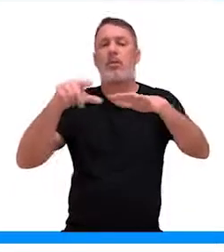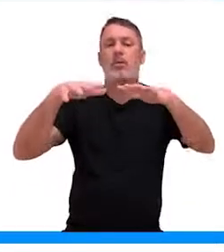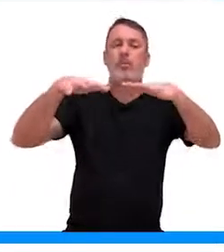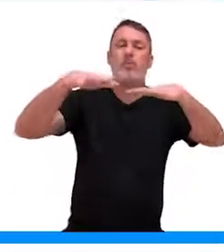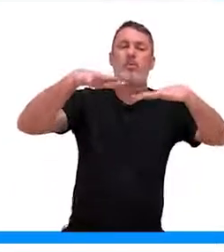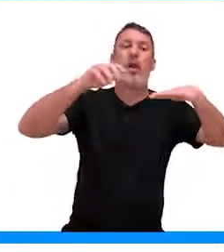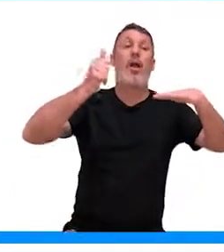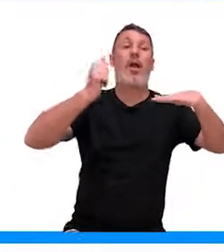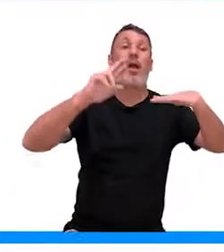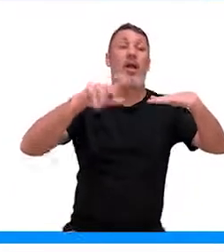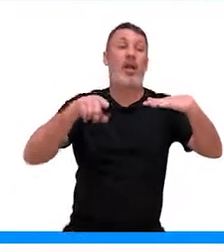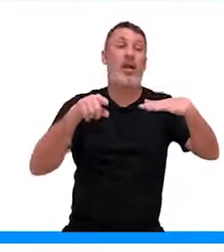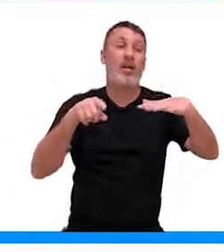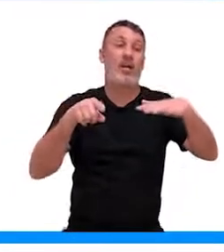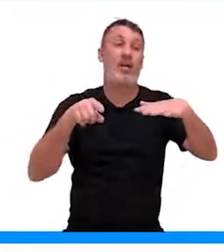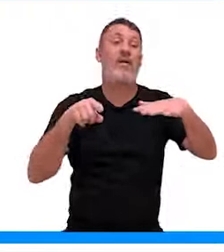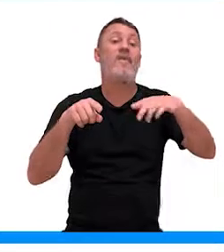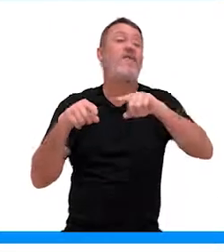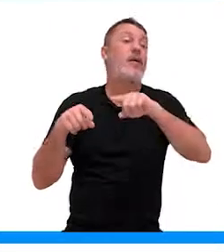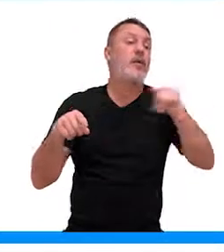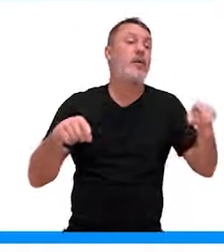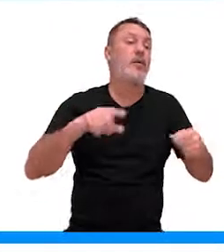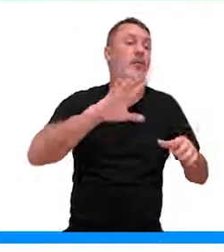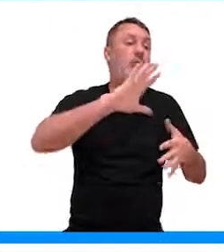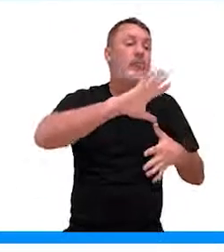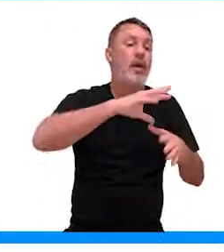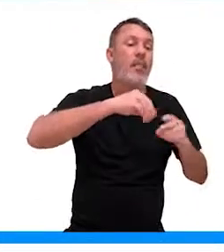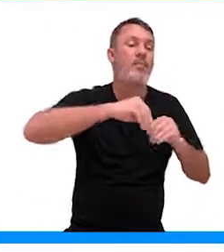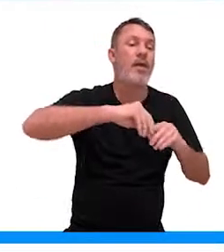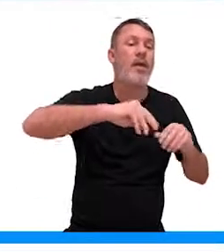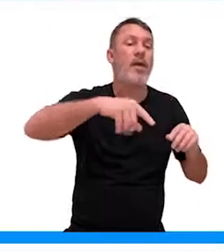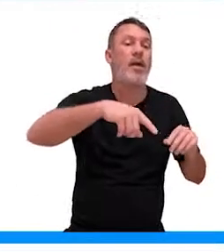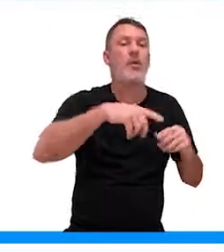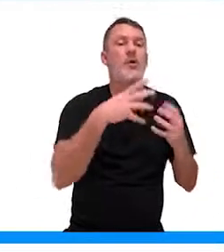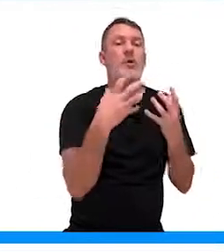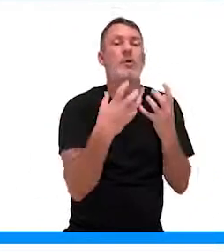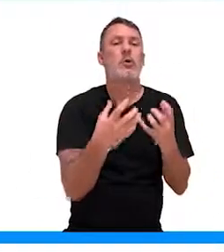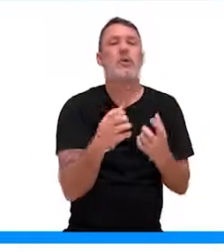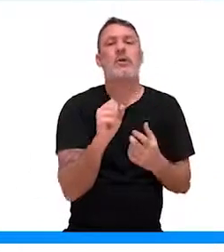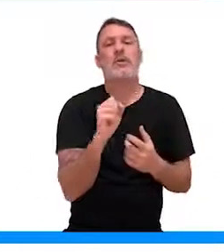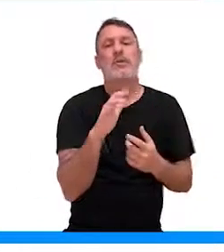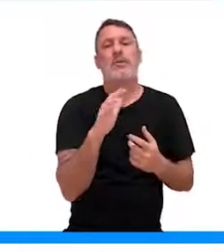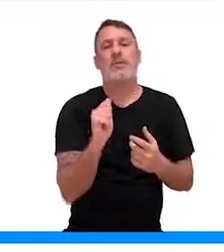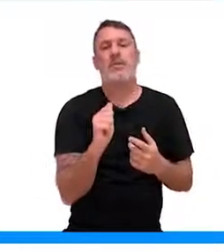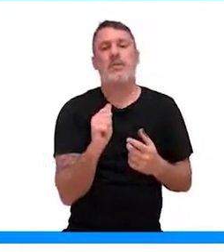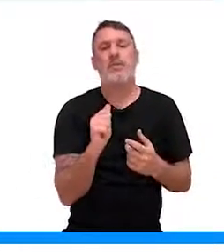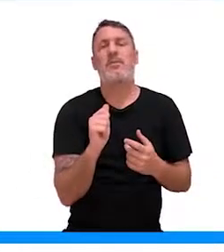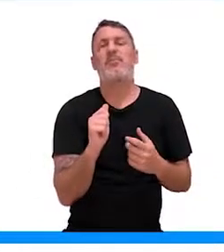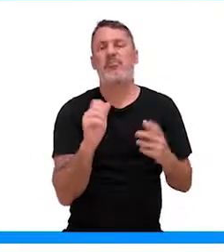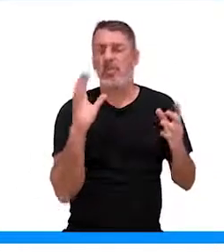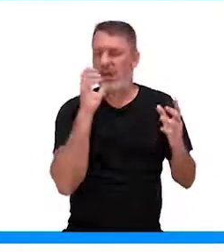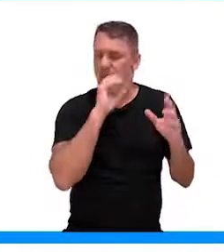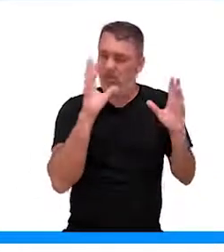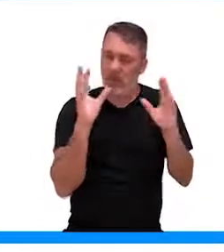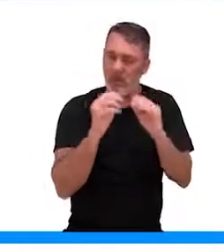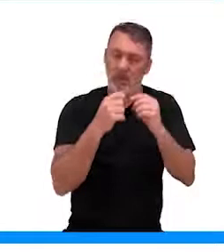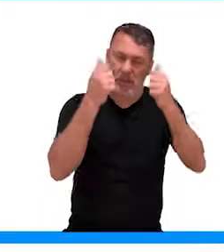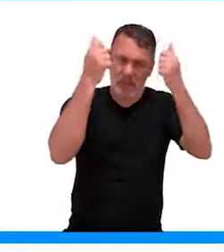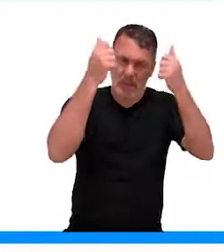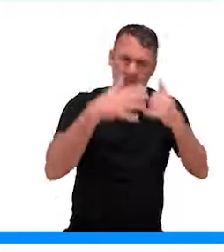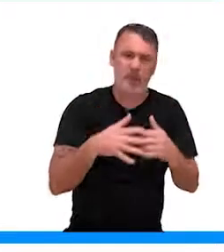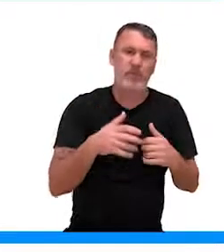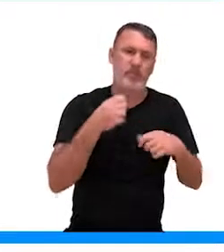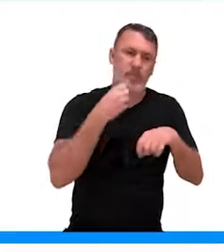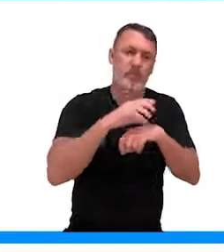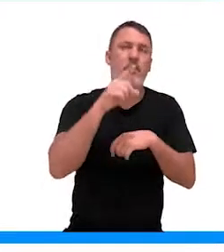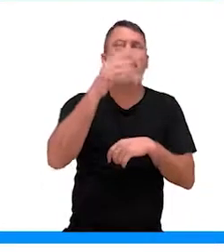massa de ar que seguirá para o continente será uma massa seca. Isso aqui foi uma breve, rápida explicação, tá,